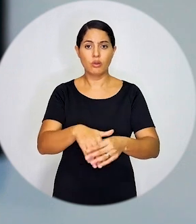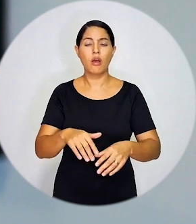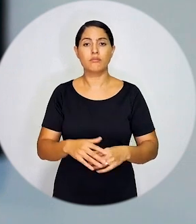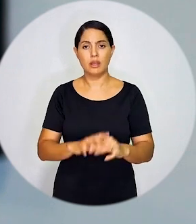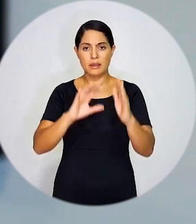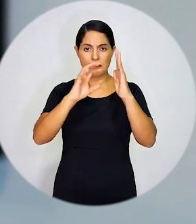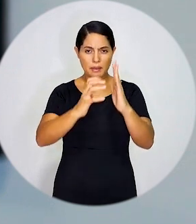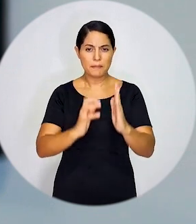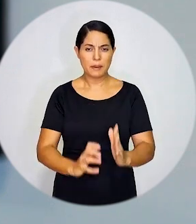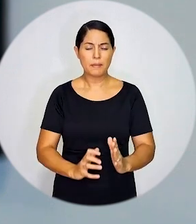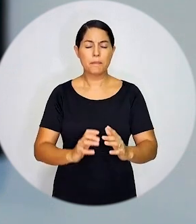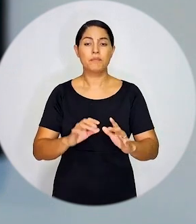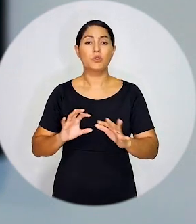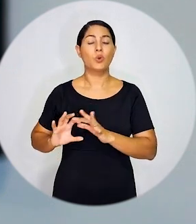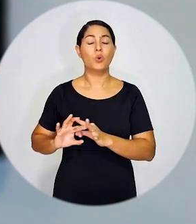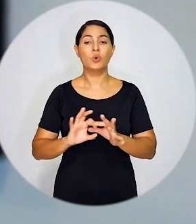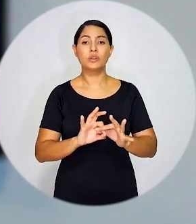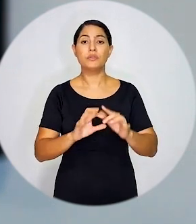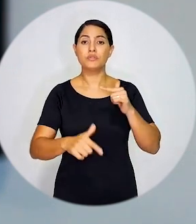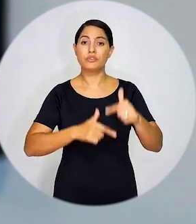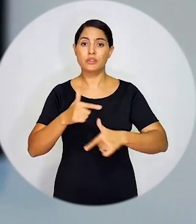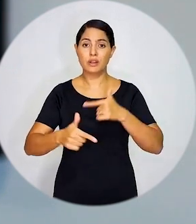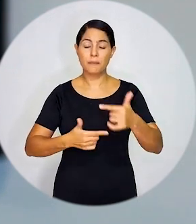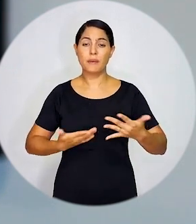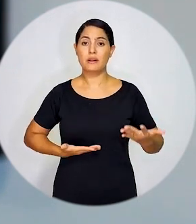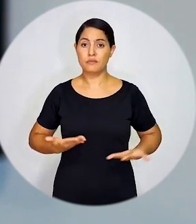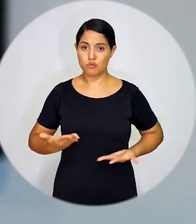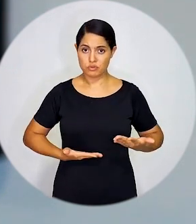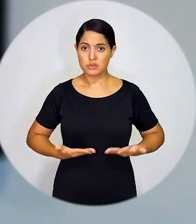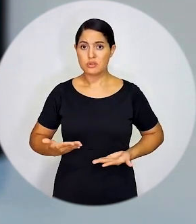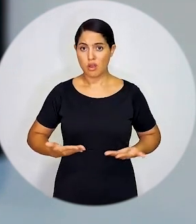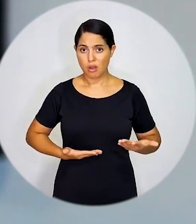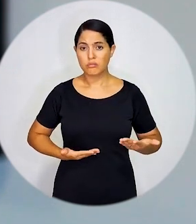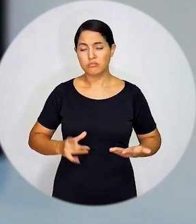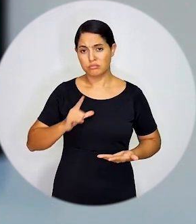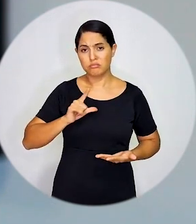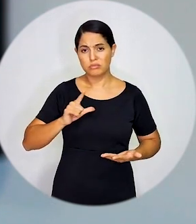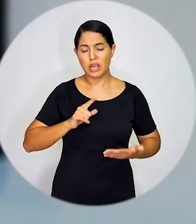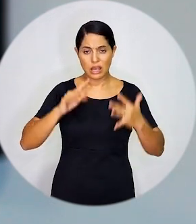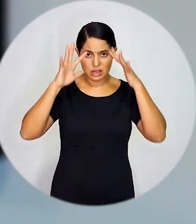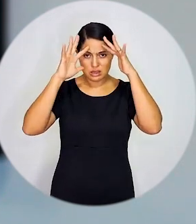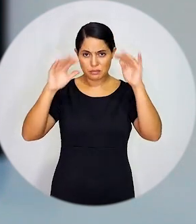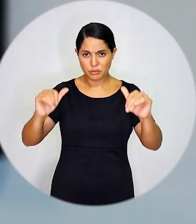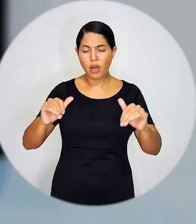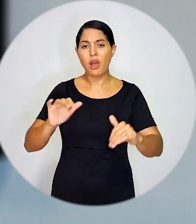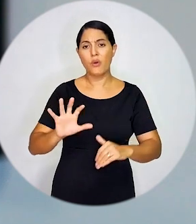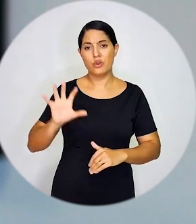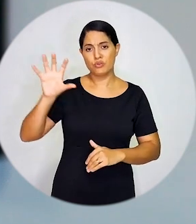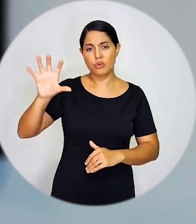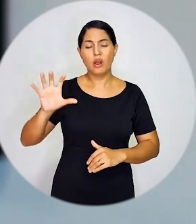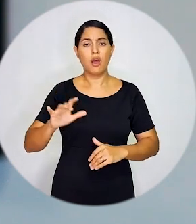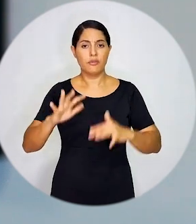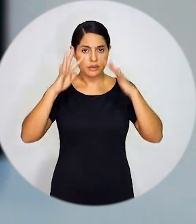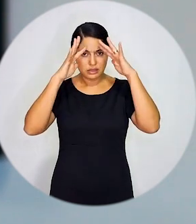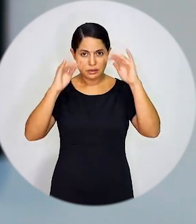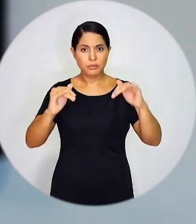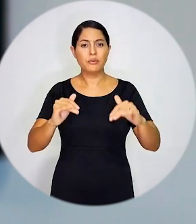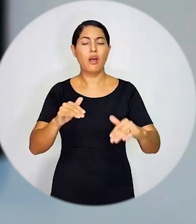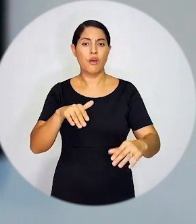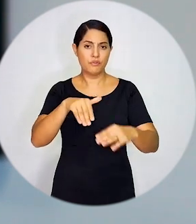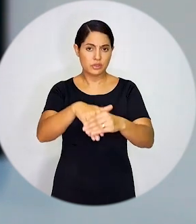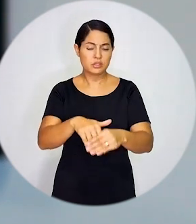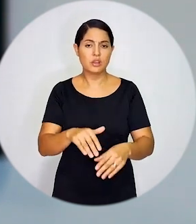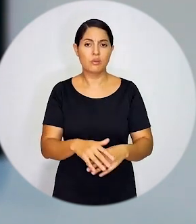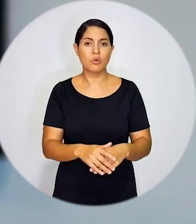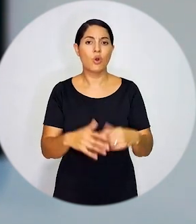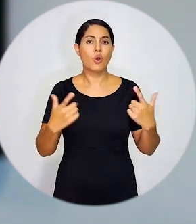eleitoral e partidária, quando estão no seu mistério, quando estão no exercício das suas funções perante os tribunais regionais